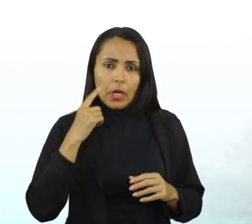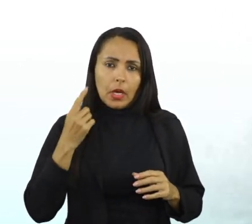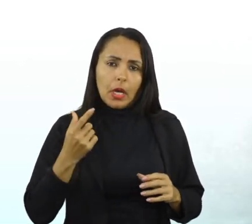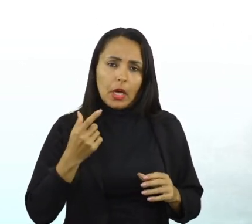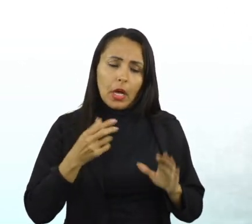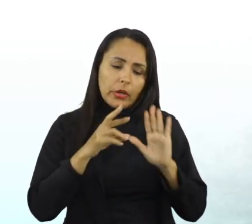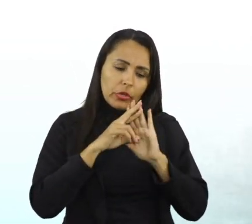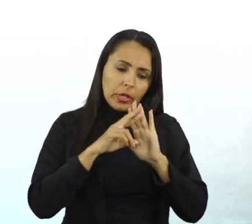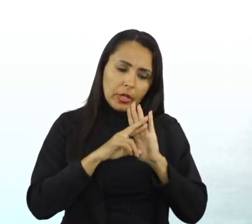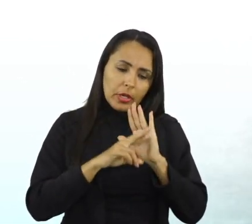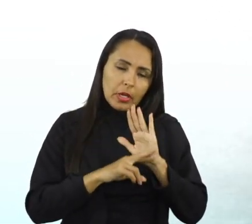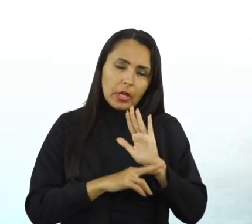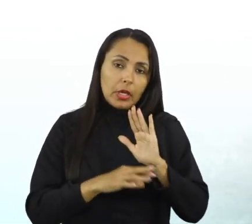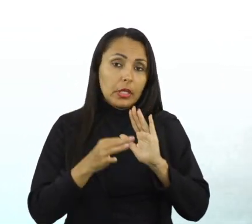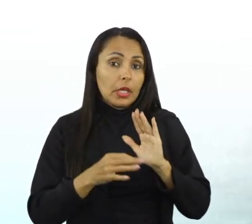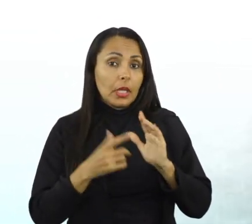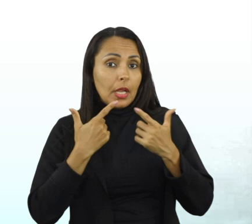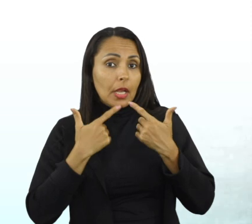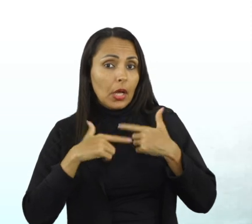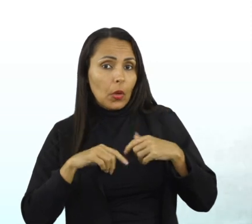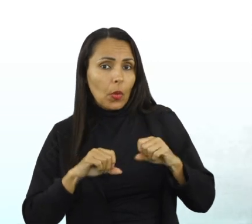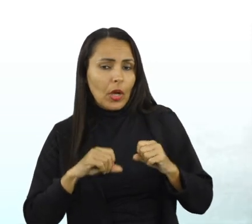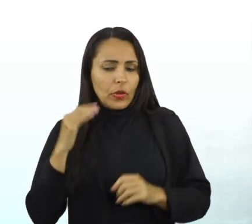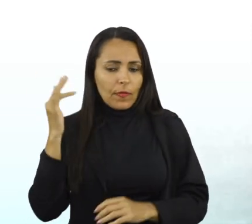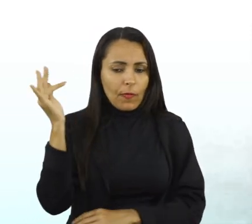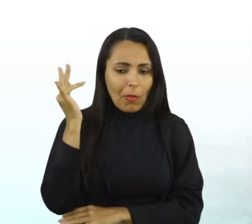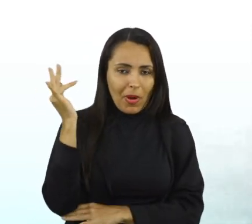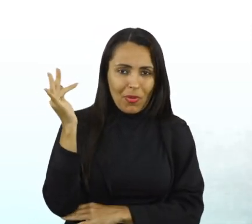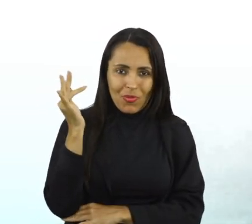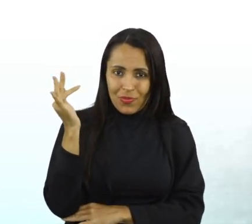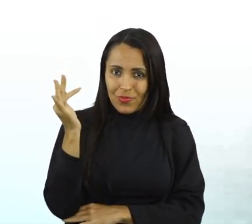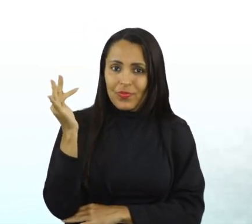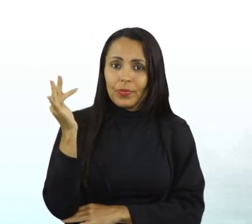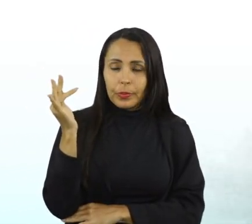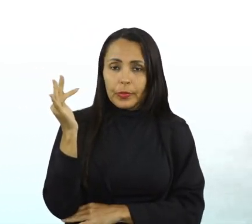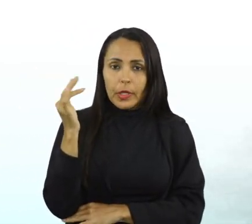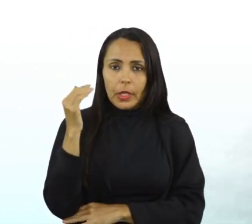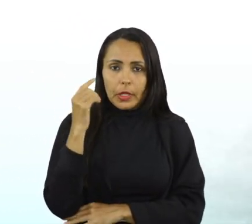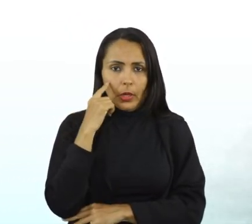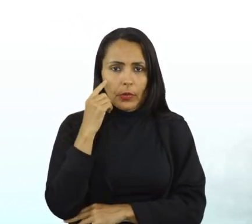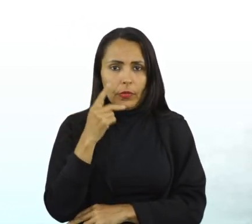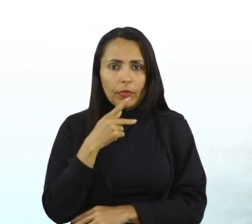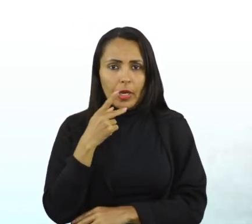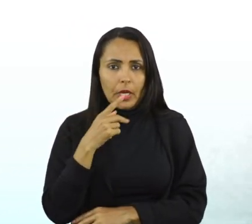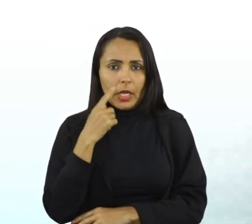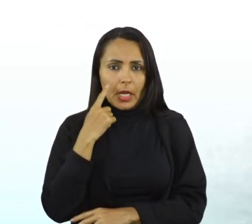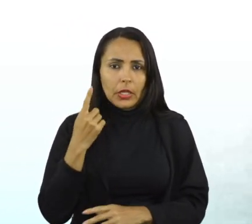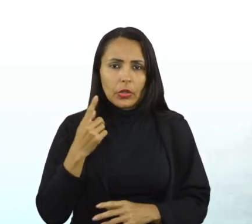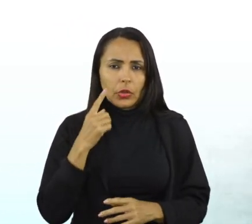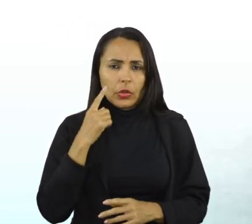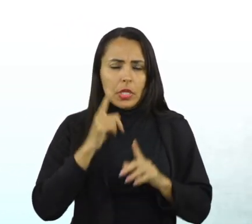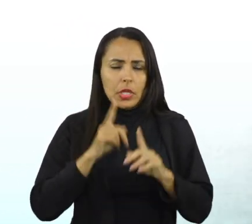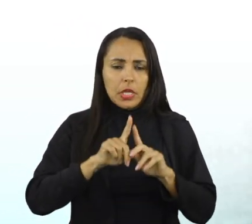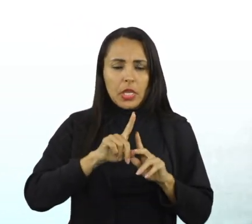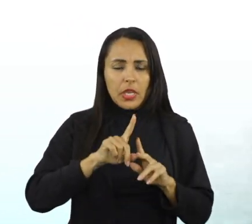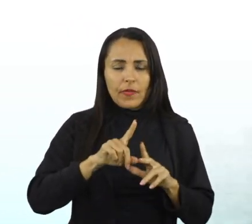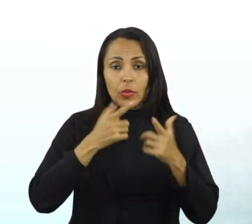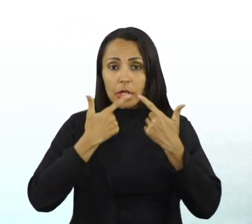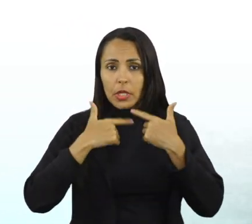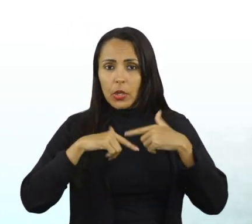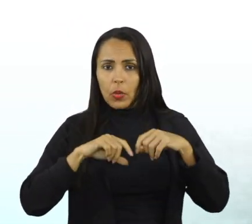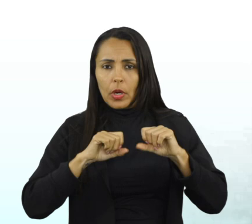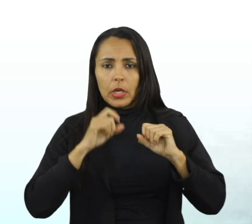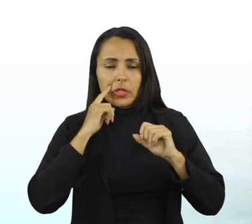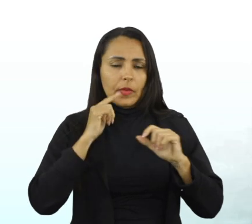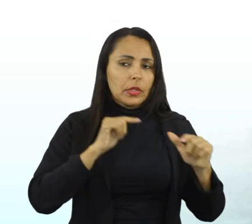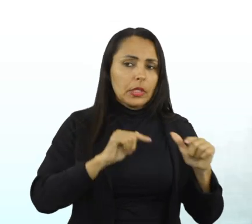padrão, usar uma linguagem formal. Aí tem muito a ver com a chamada nível de linguagem, o nível de linguagem que a